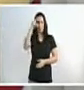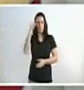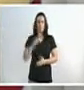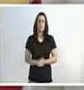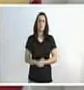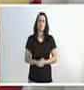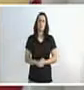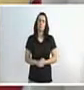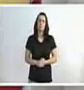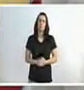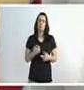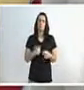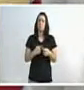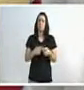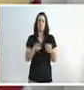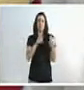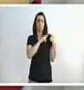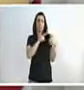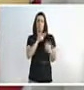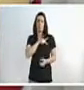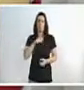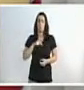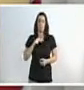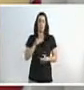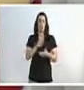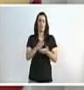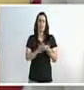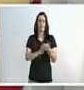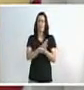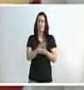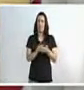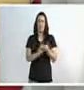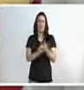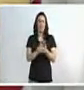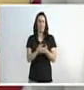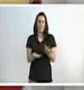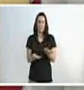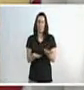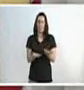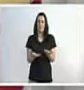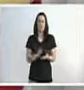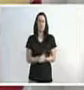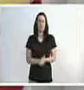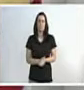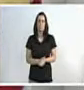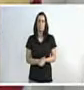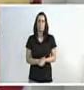tem função pública nenhuma, não tem atribuição pública nenhuma,